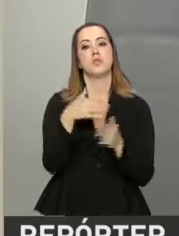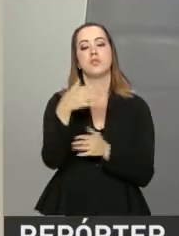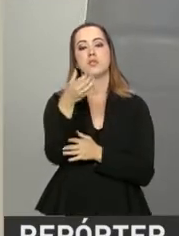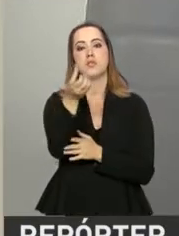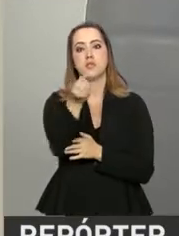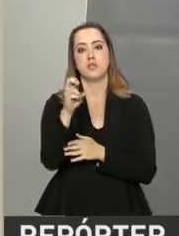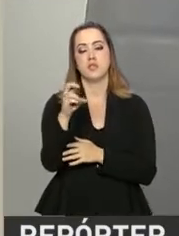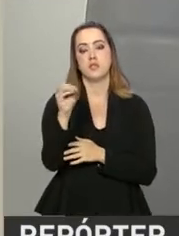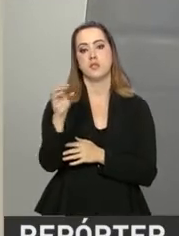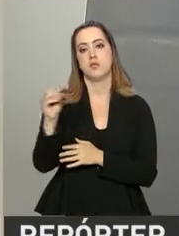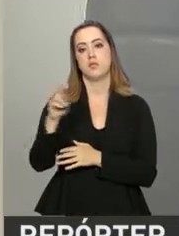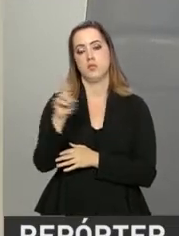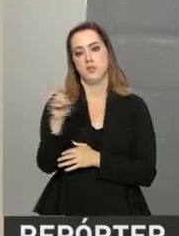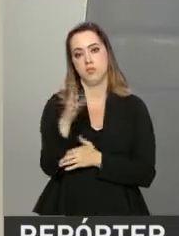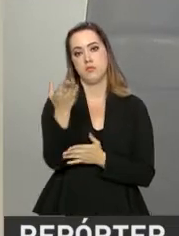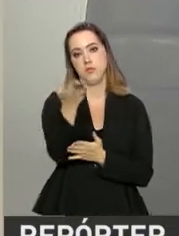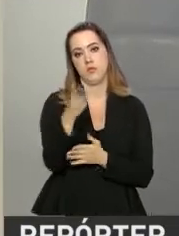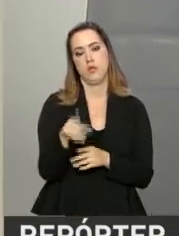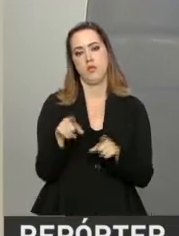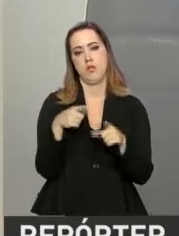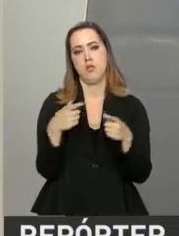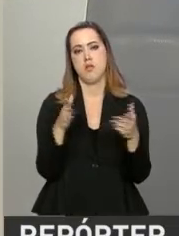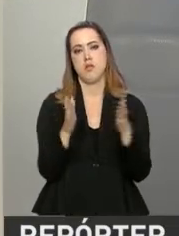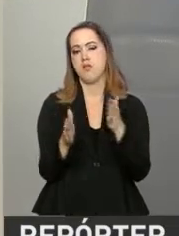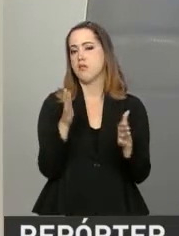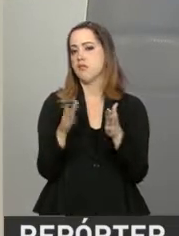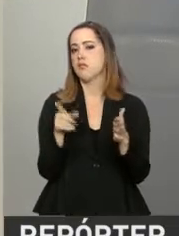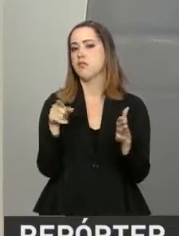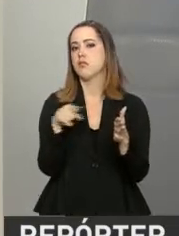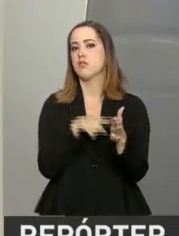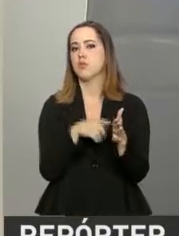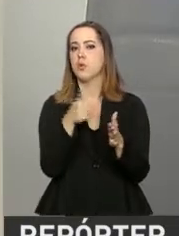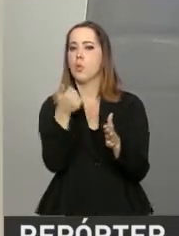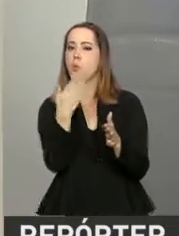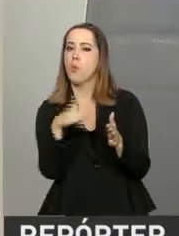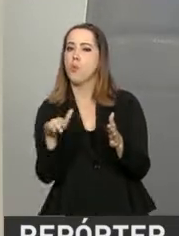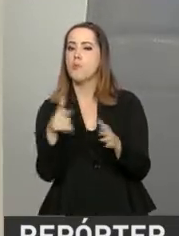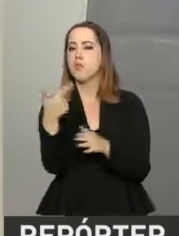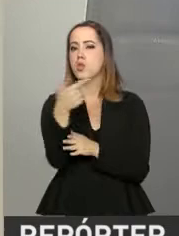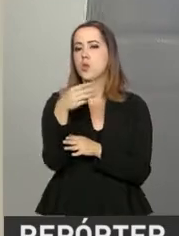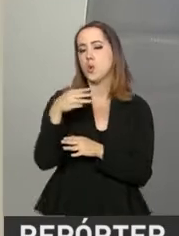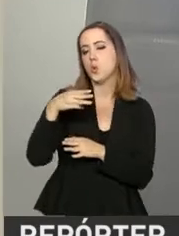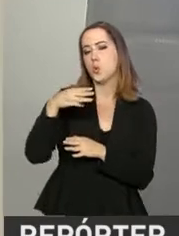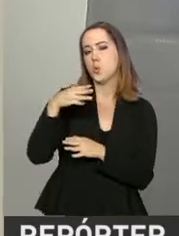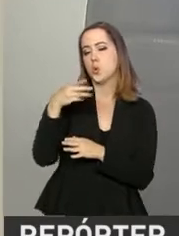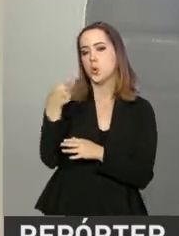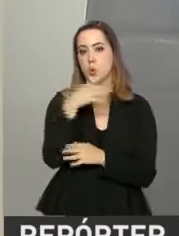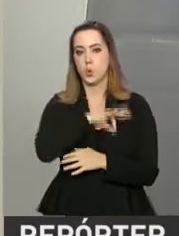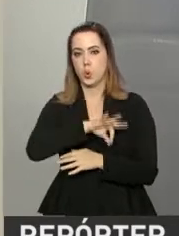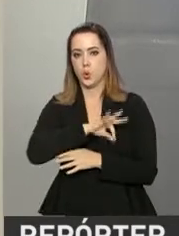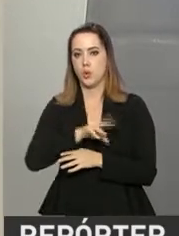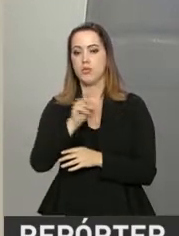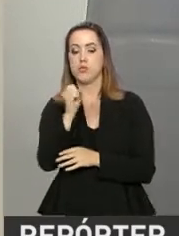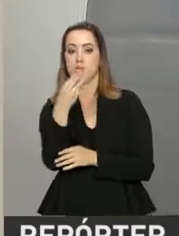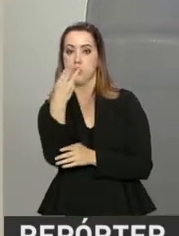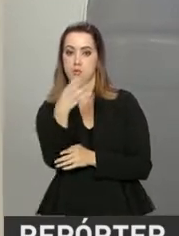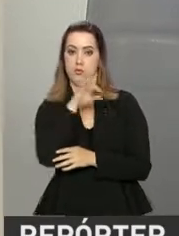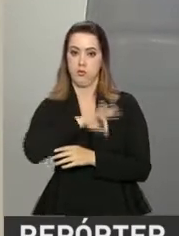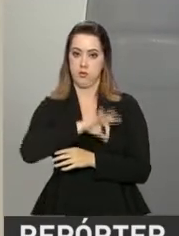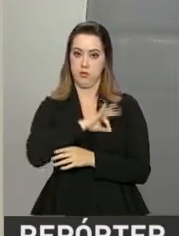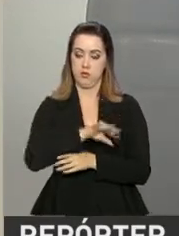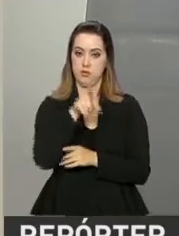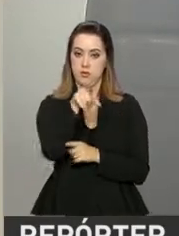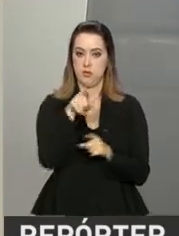a6500 reais nessa nessa faixa 1,5 dois e três que é o Minha Casa Minha Vida